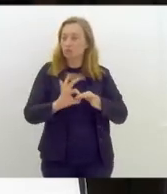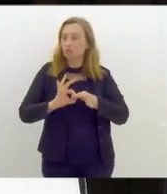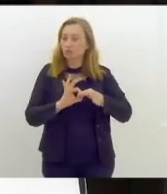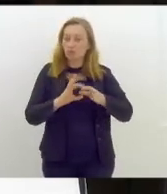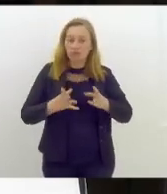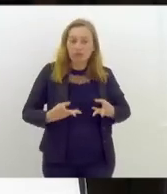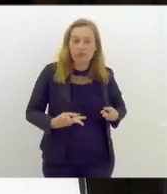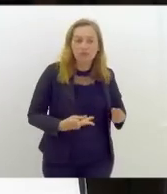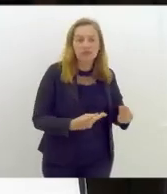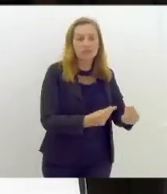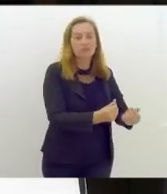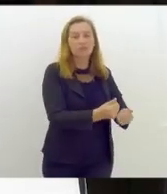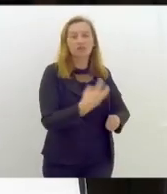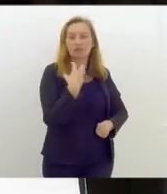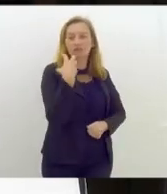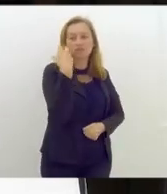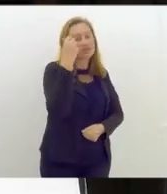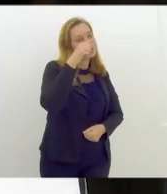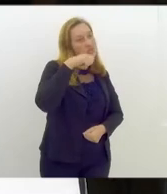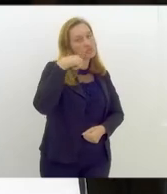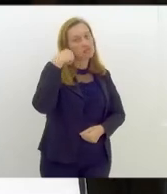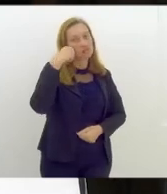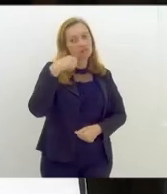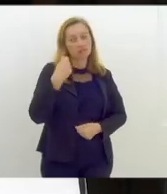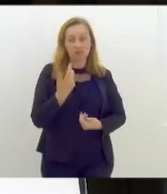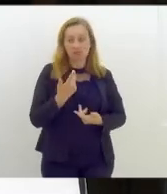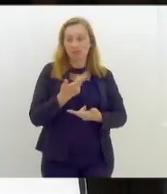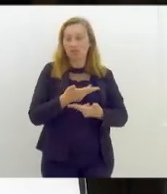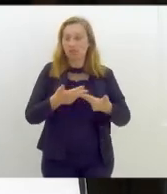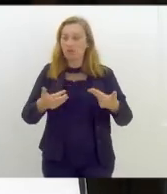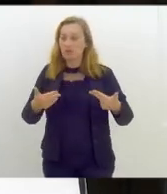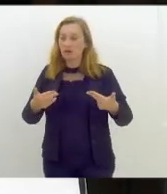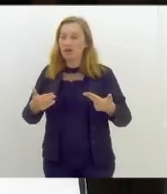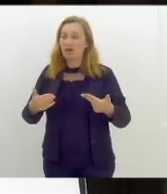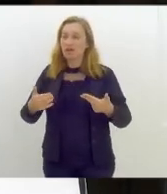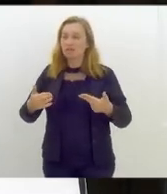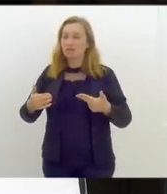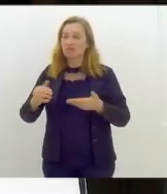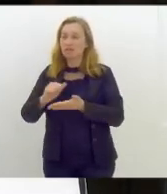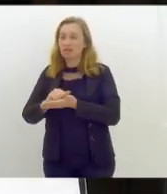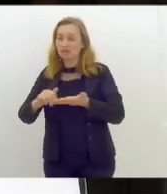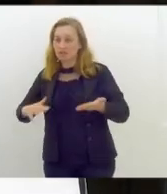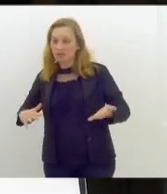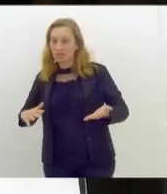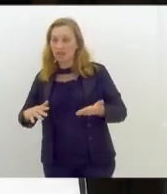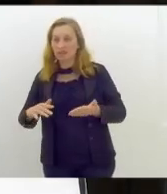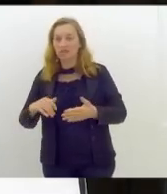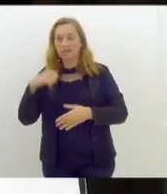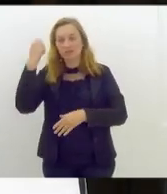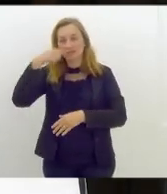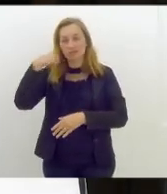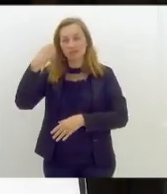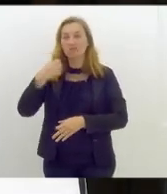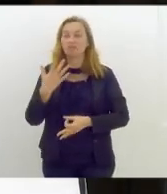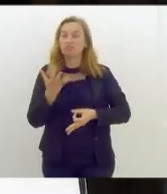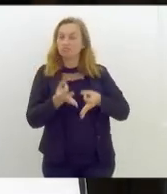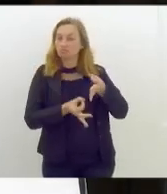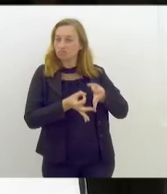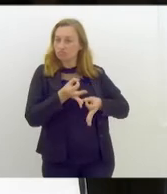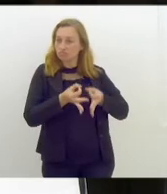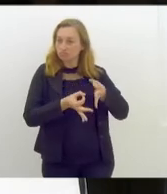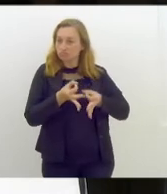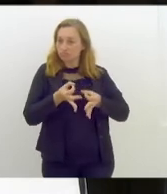de artista, com múltiplas manifestações artísticas, com a tarefa de julgar, e